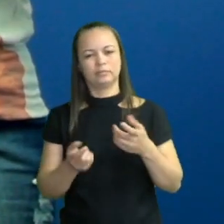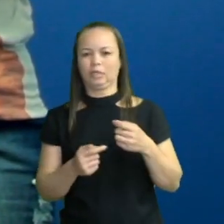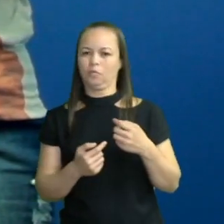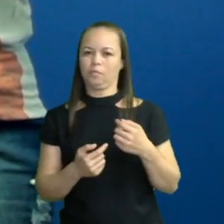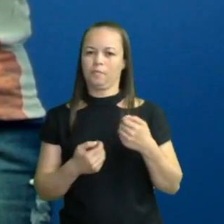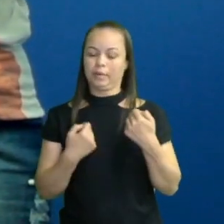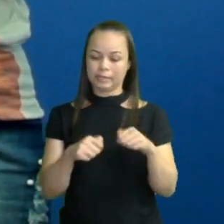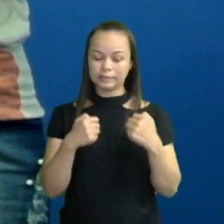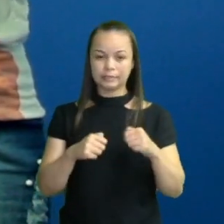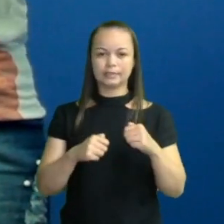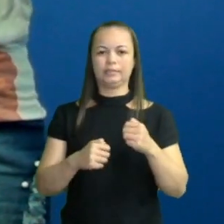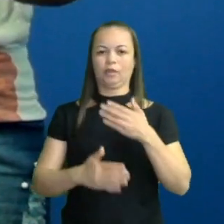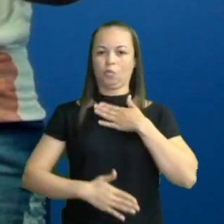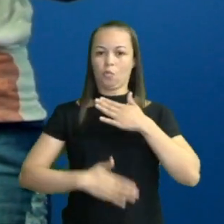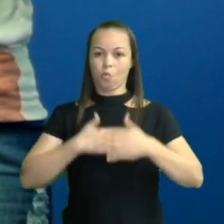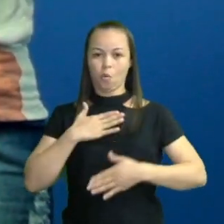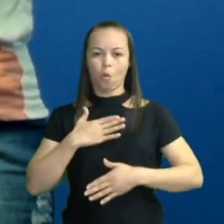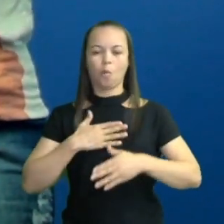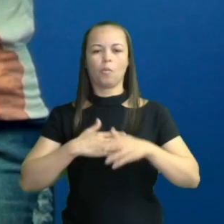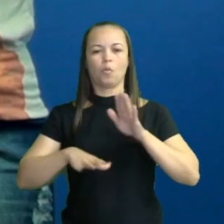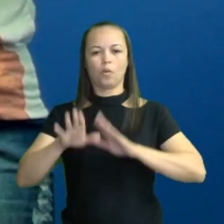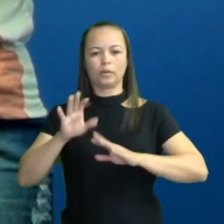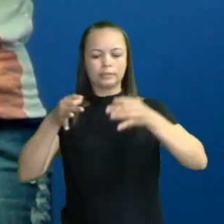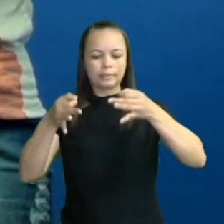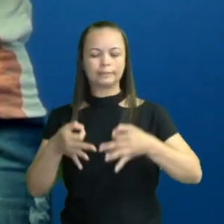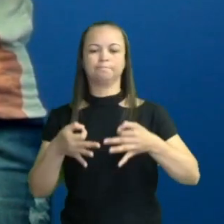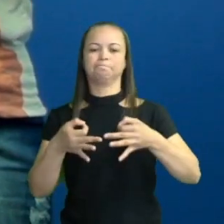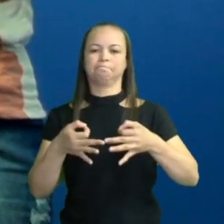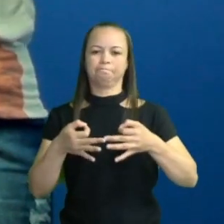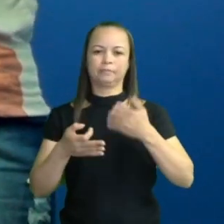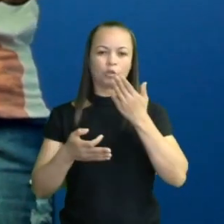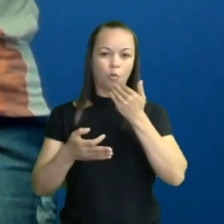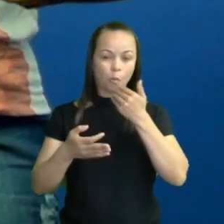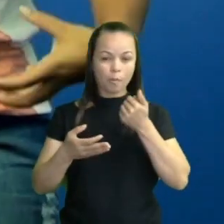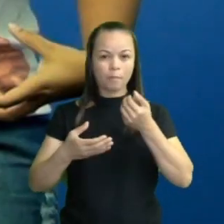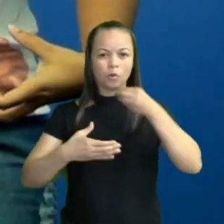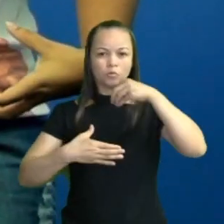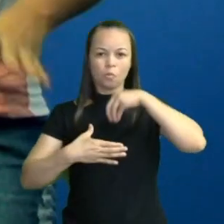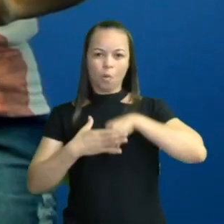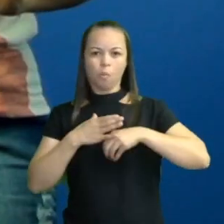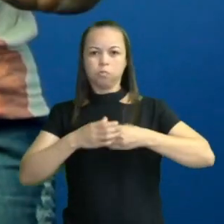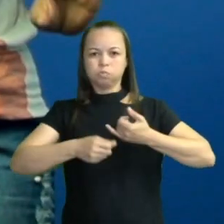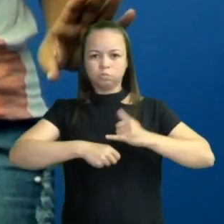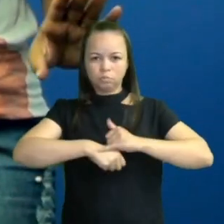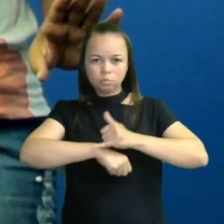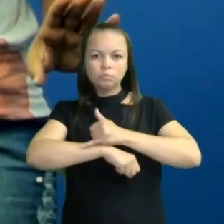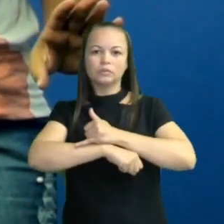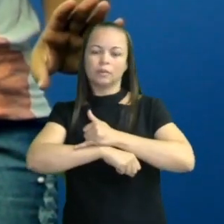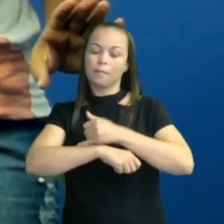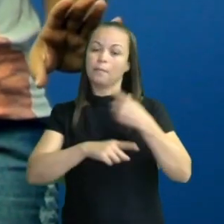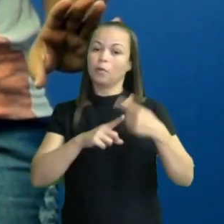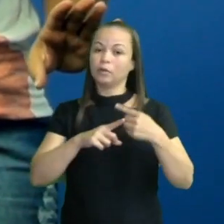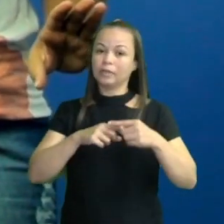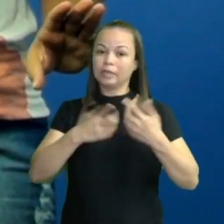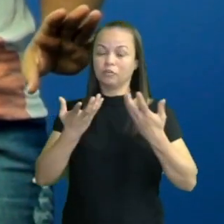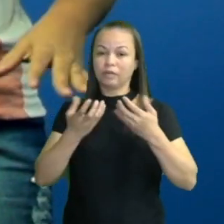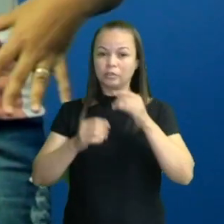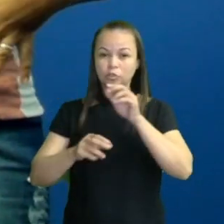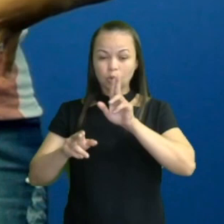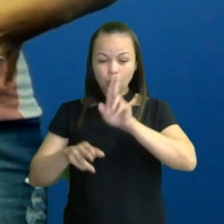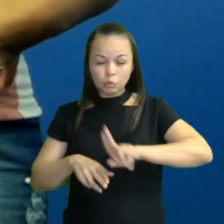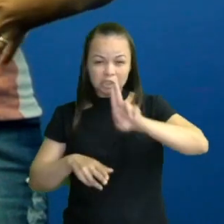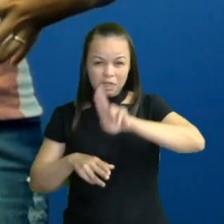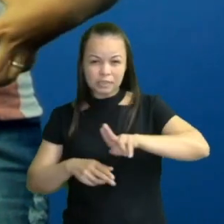nosso corpo precisa de uma quantidade correta. Se comer muito, ele vai guardar uma parte, porque ele não vai utilizar essa energia,